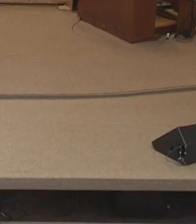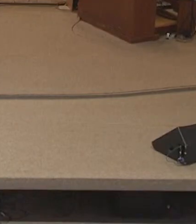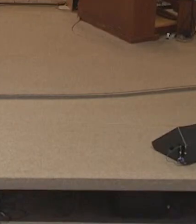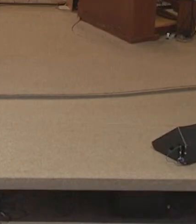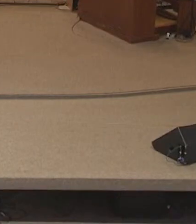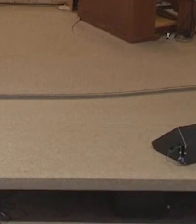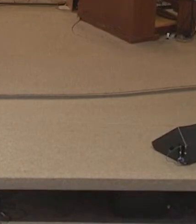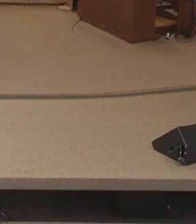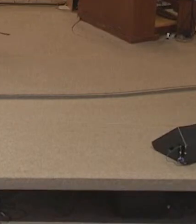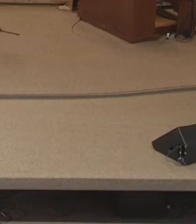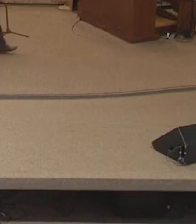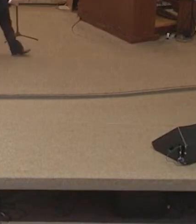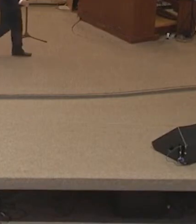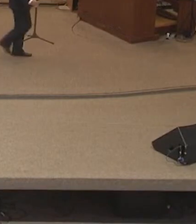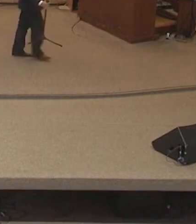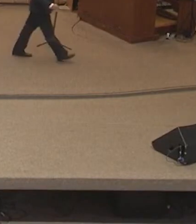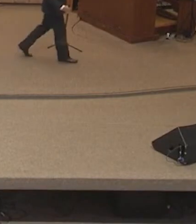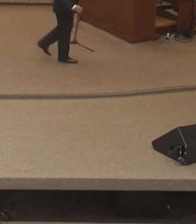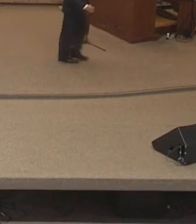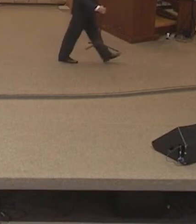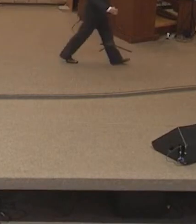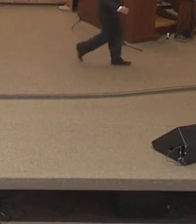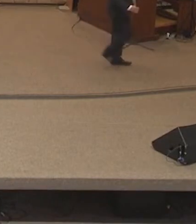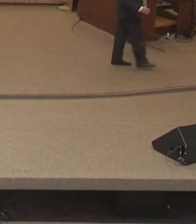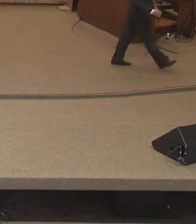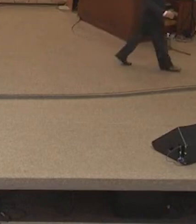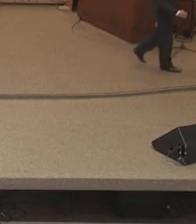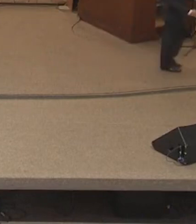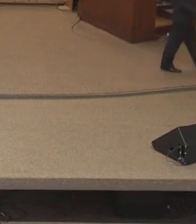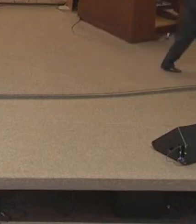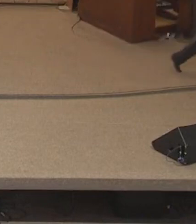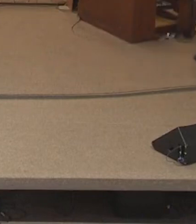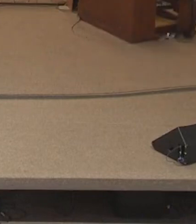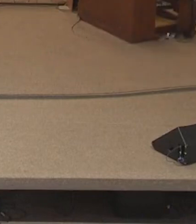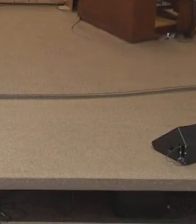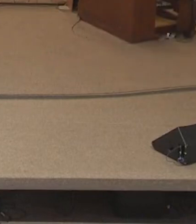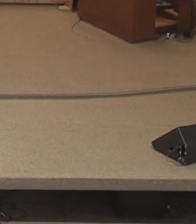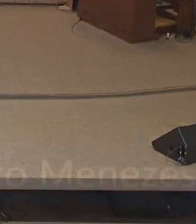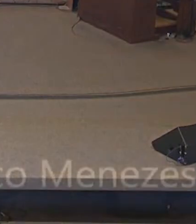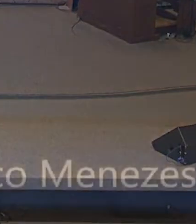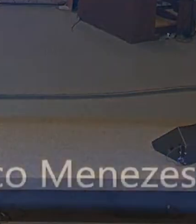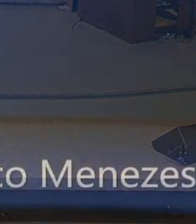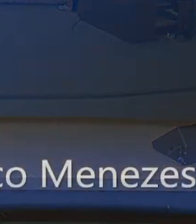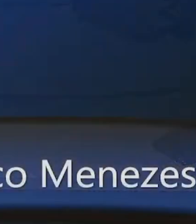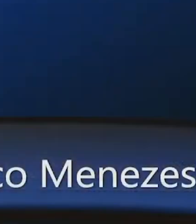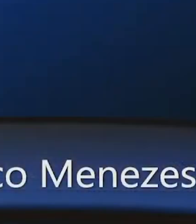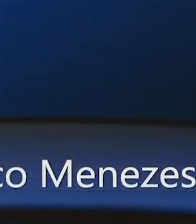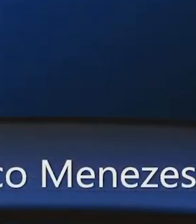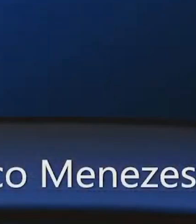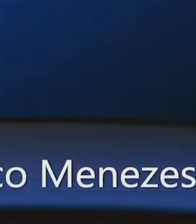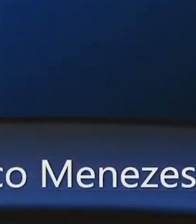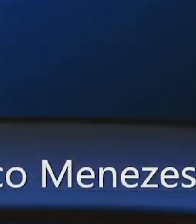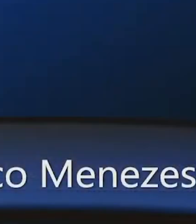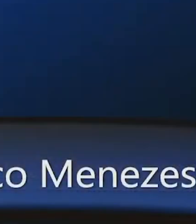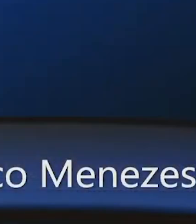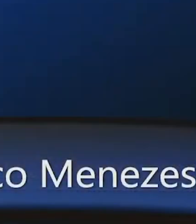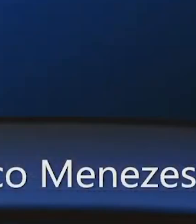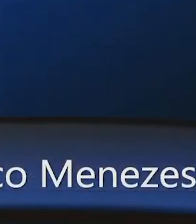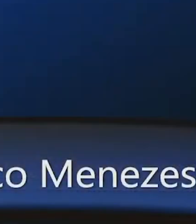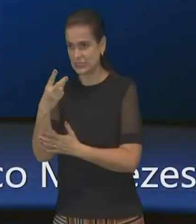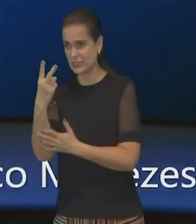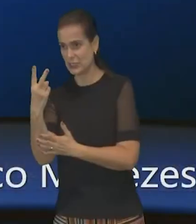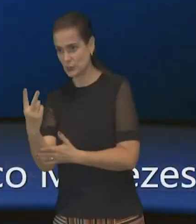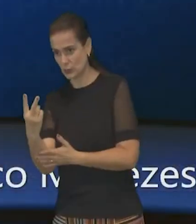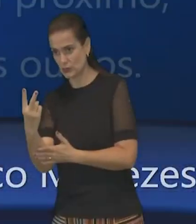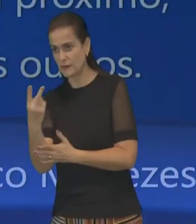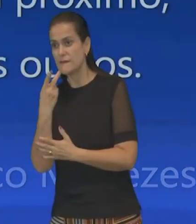Convido os irmãos a abrirem a palavra de Deus em Efésios 4, de 25 a 32.